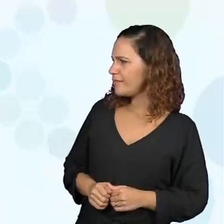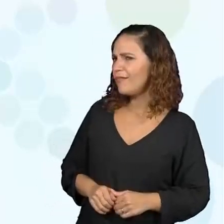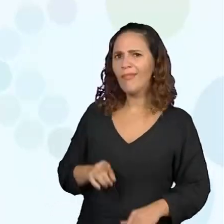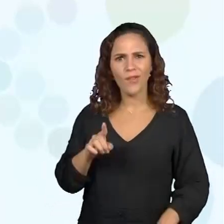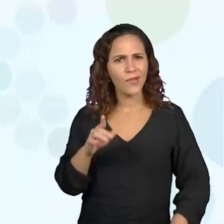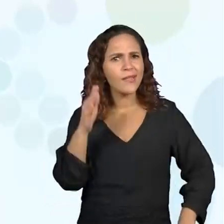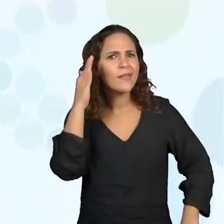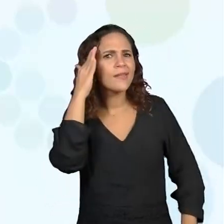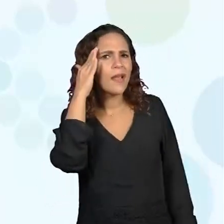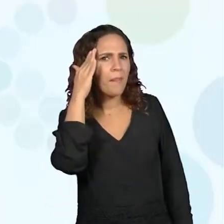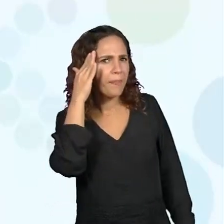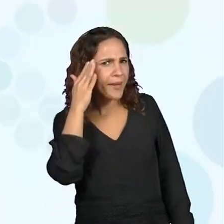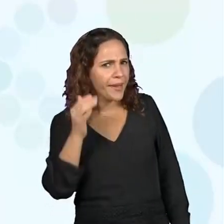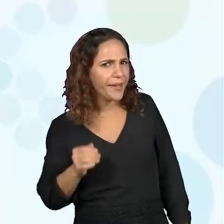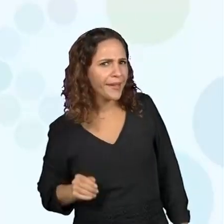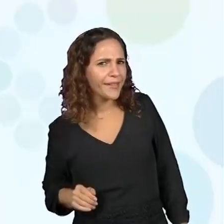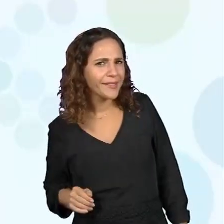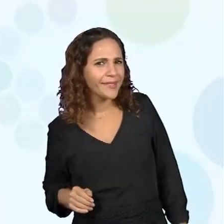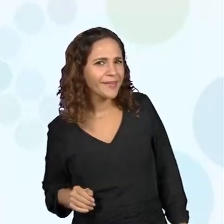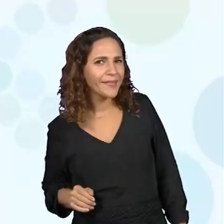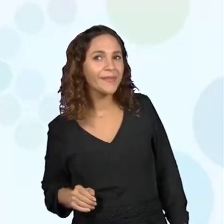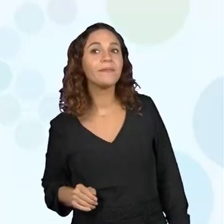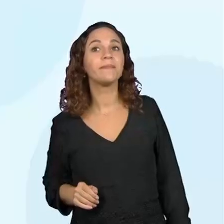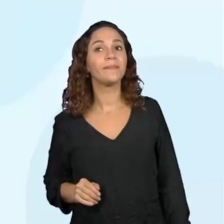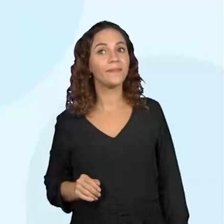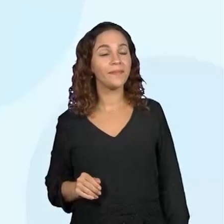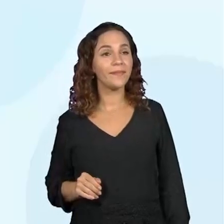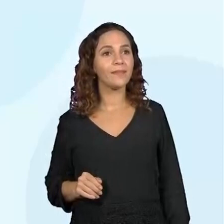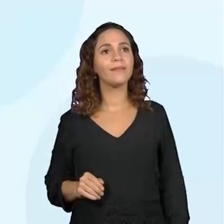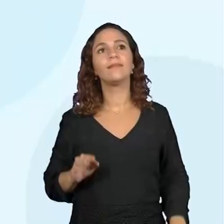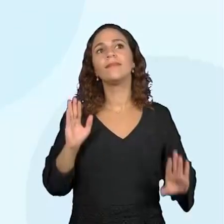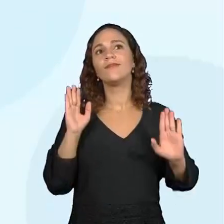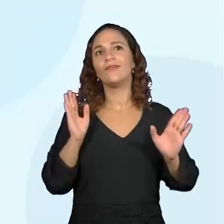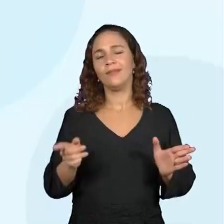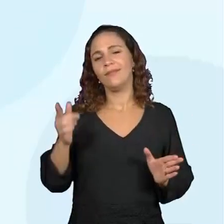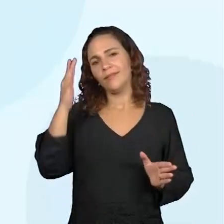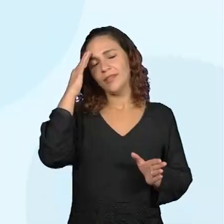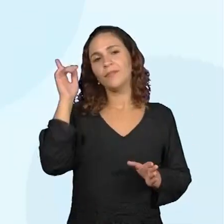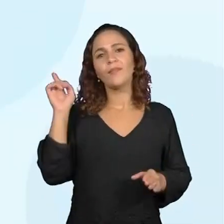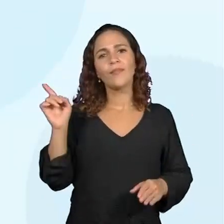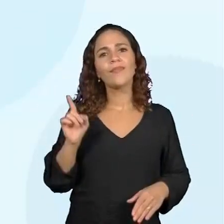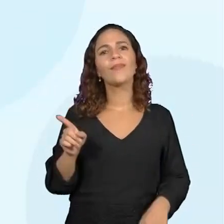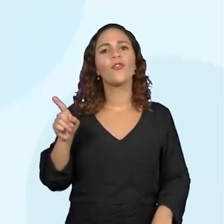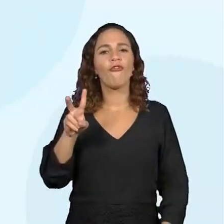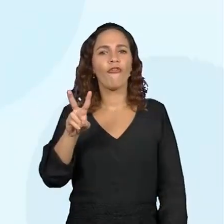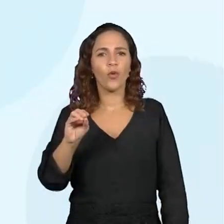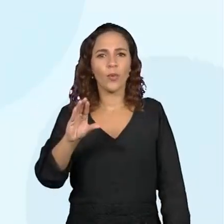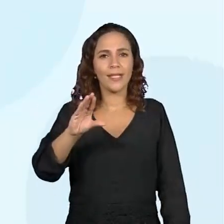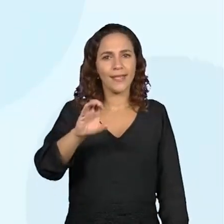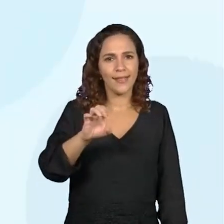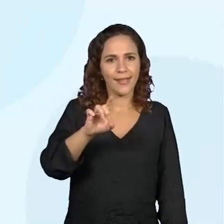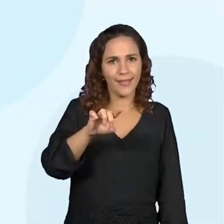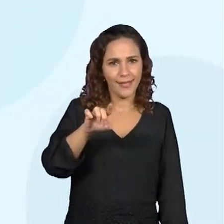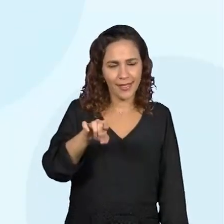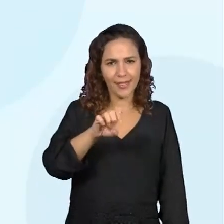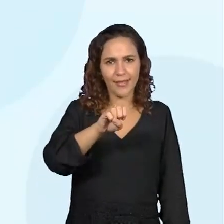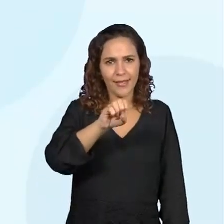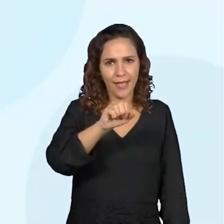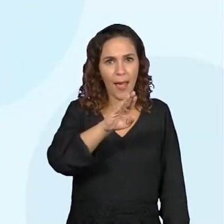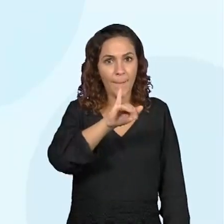Você sabia que? Então, nós sabemos já que isso é um gênero textual do Você